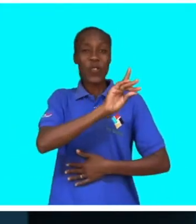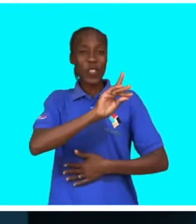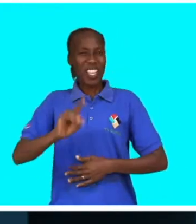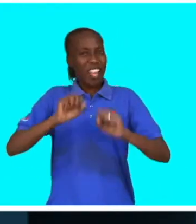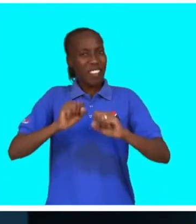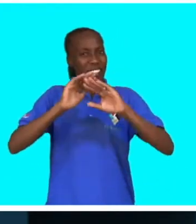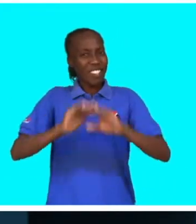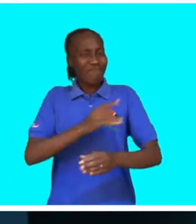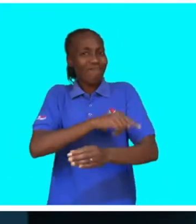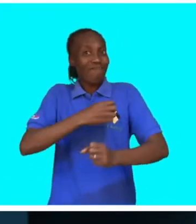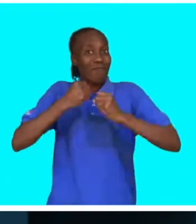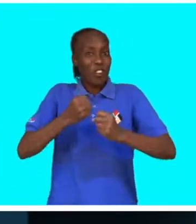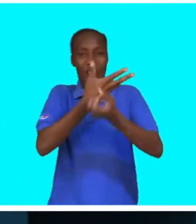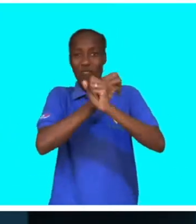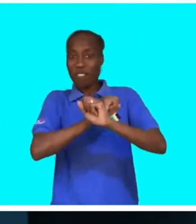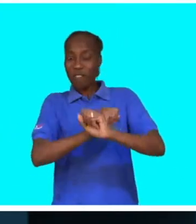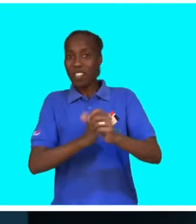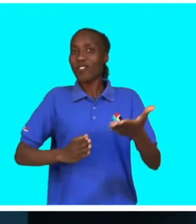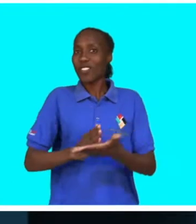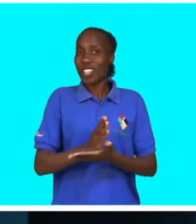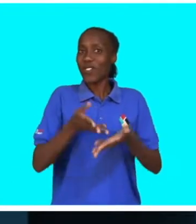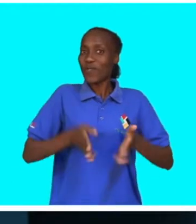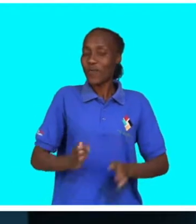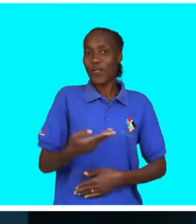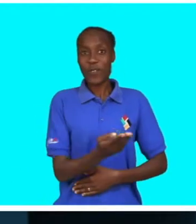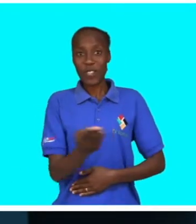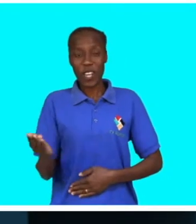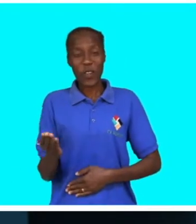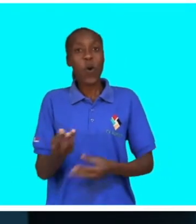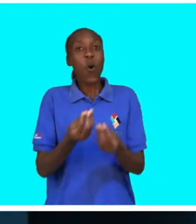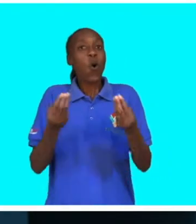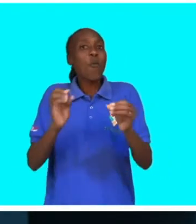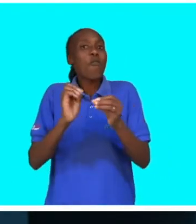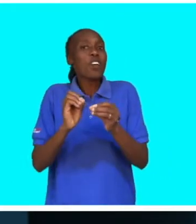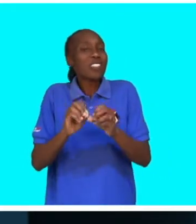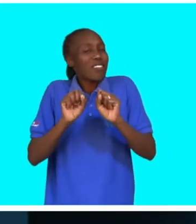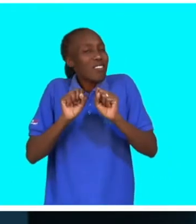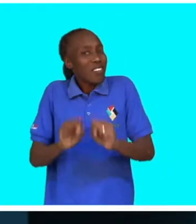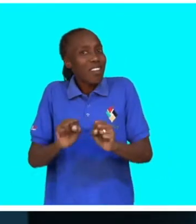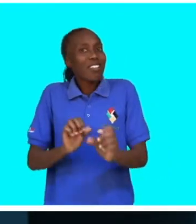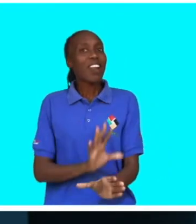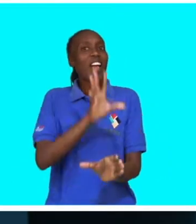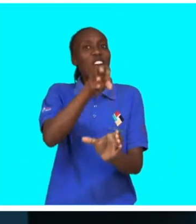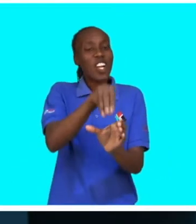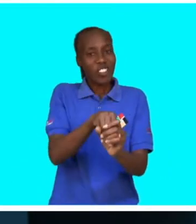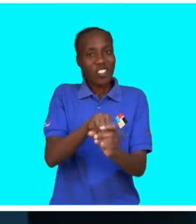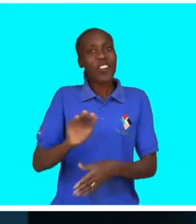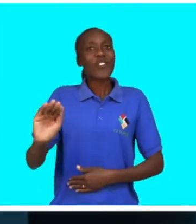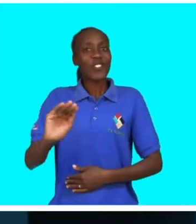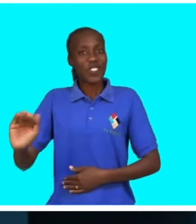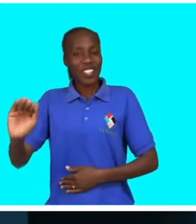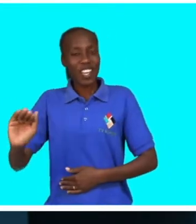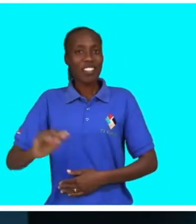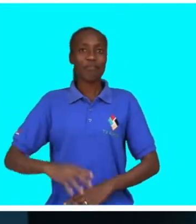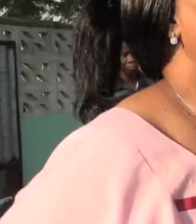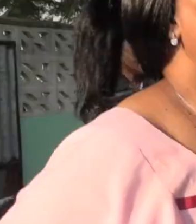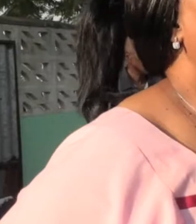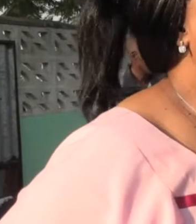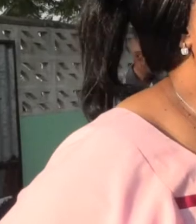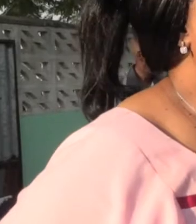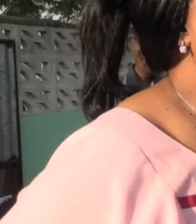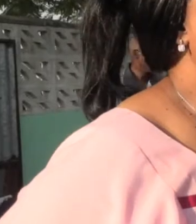deficiência a serem fortes na defesa dos direitos dos seus filhos, como forma de garantir a inclusão social.